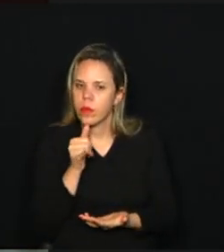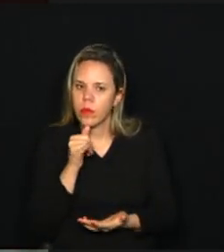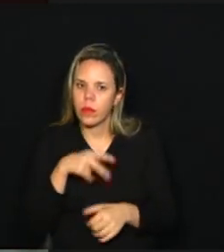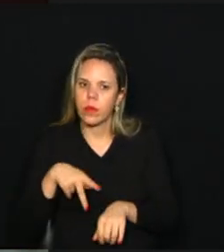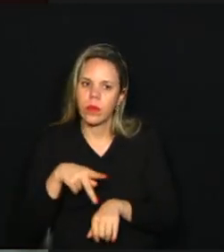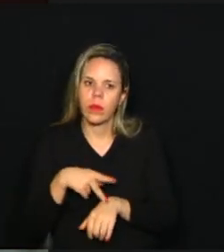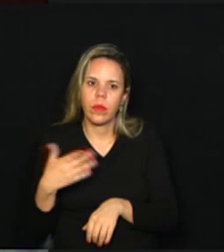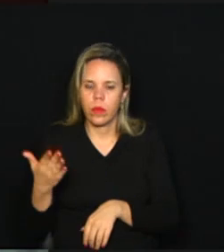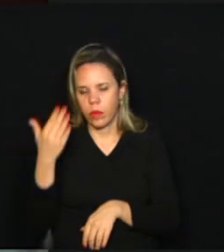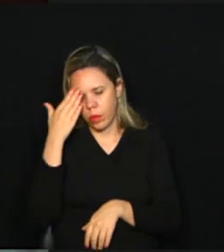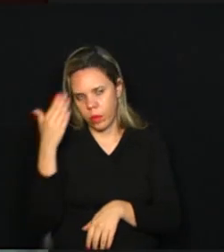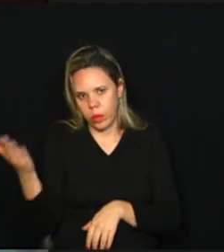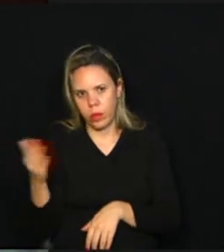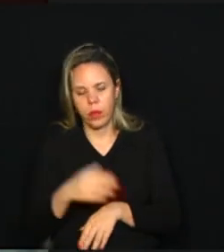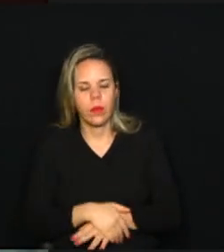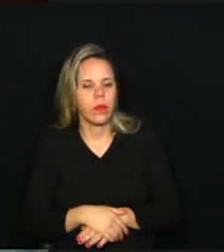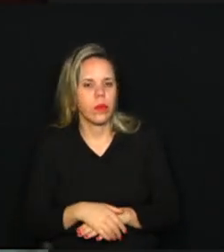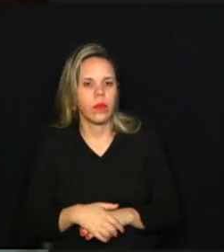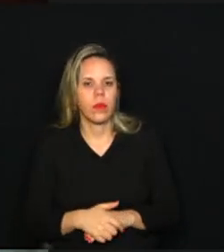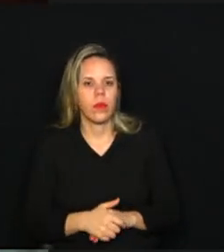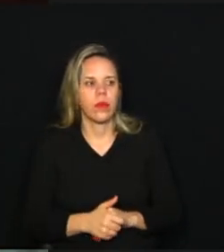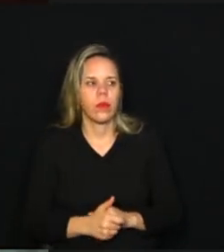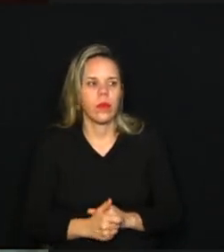país. Obrigado.